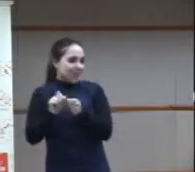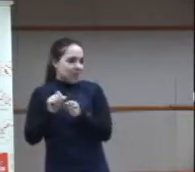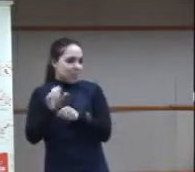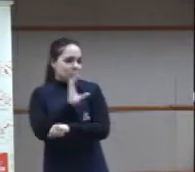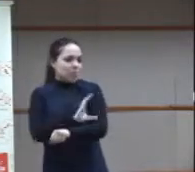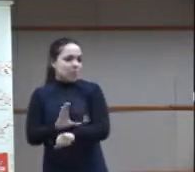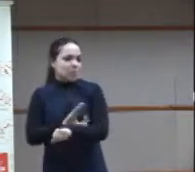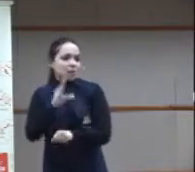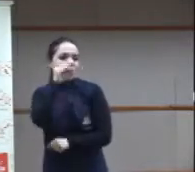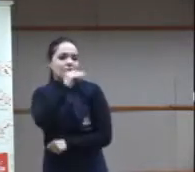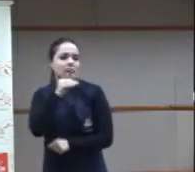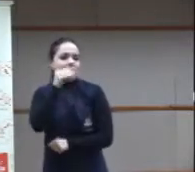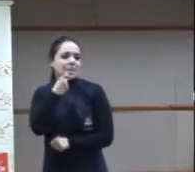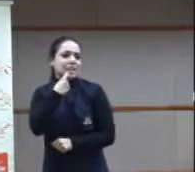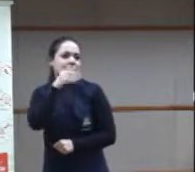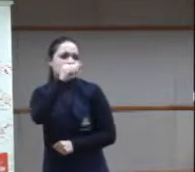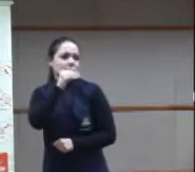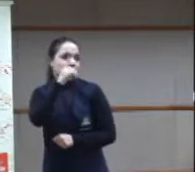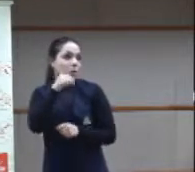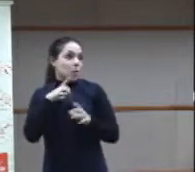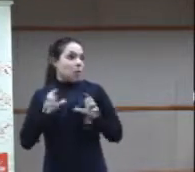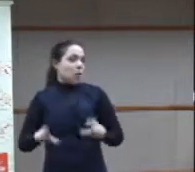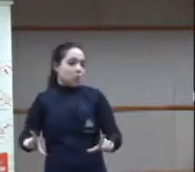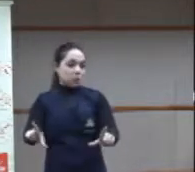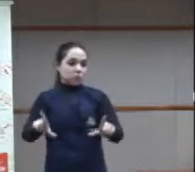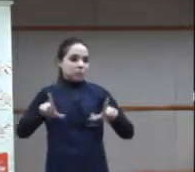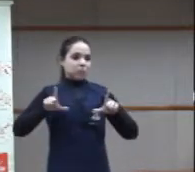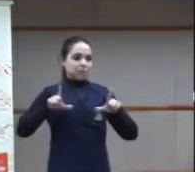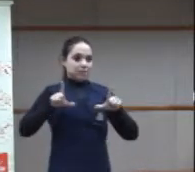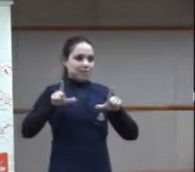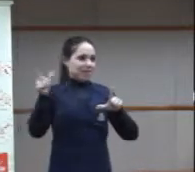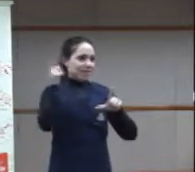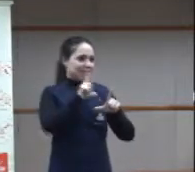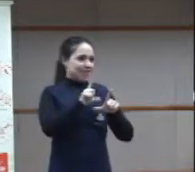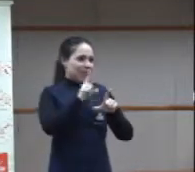que, como resultado, o aluno recebe o exame,